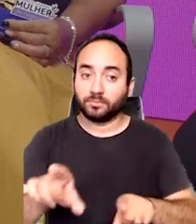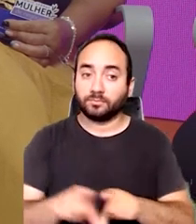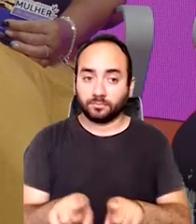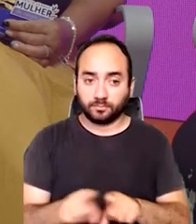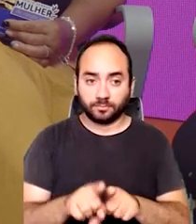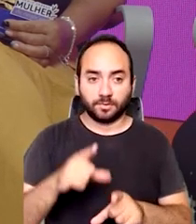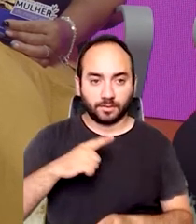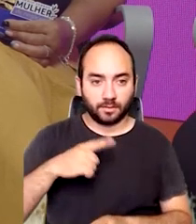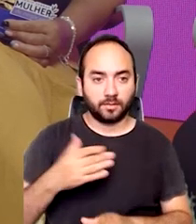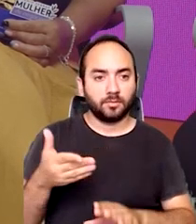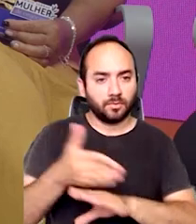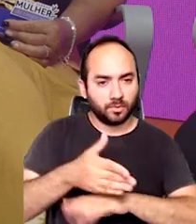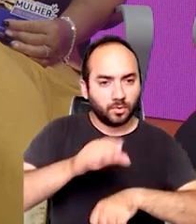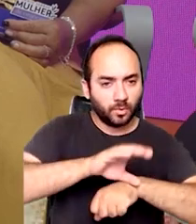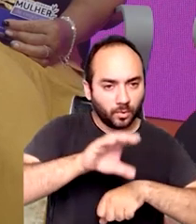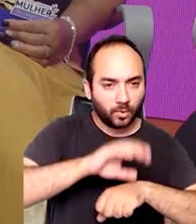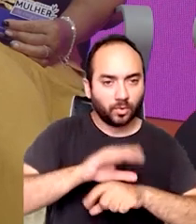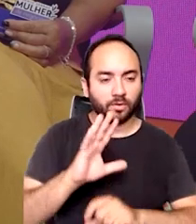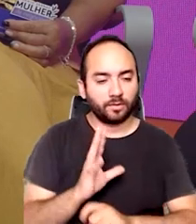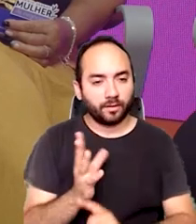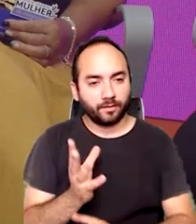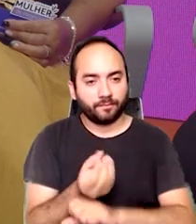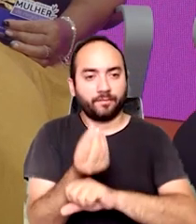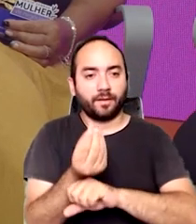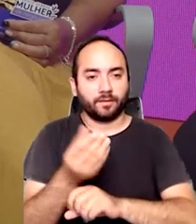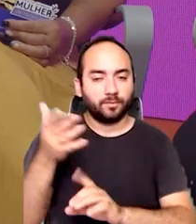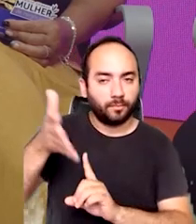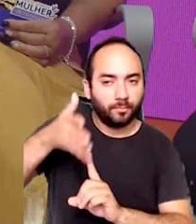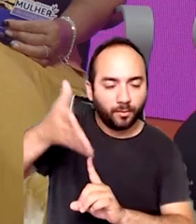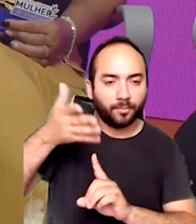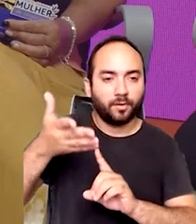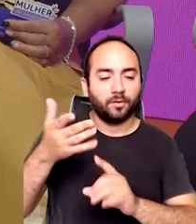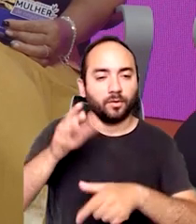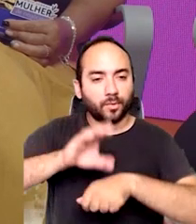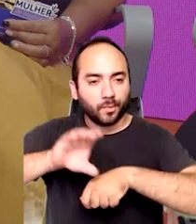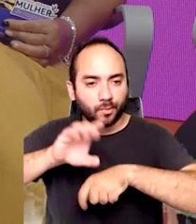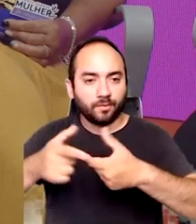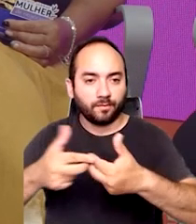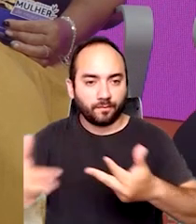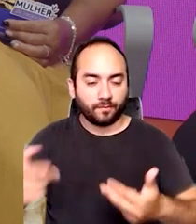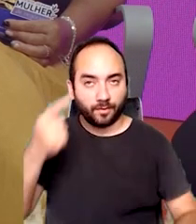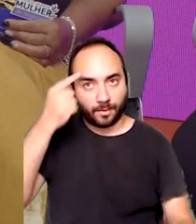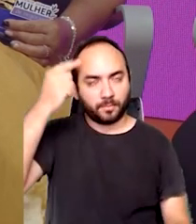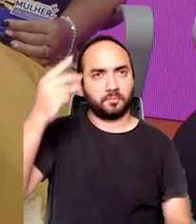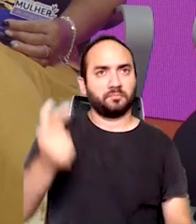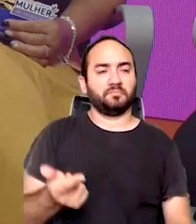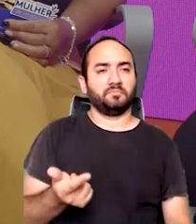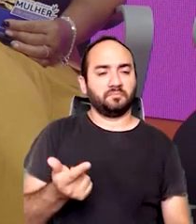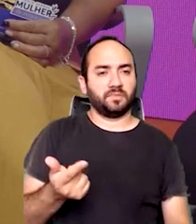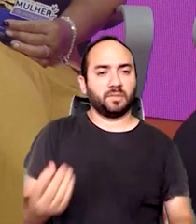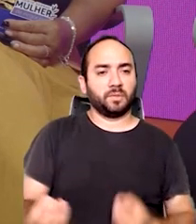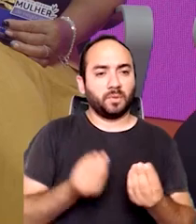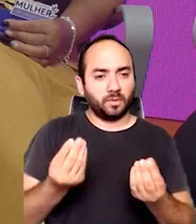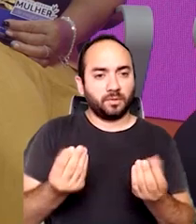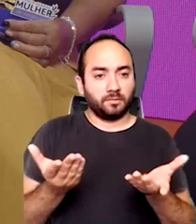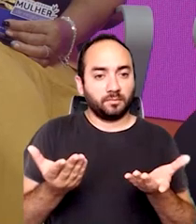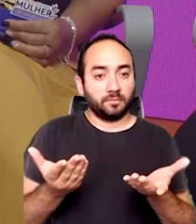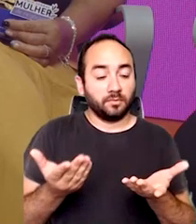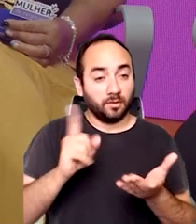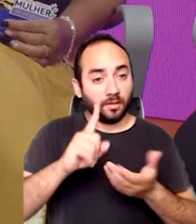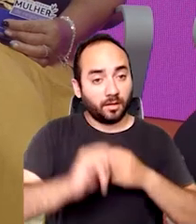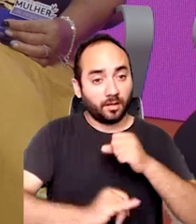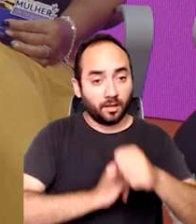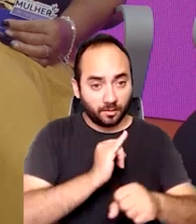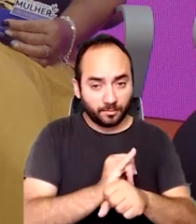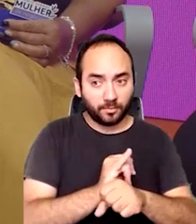de cursos né participo muito de cursos de eventos de palestras de workshopping né E aí me veio a ideia através inclusive